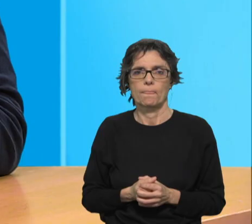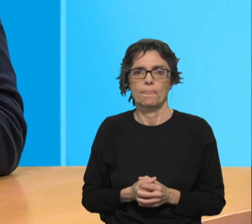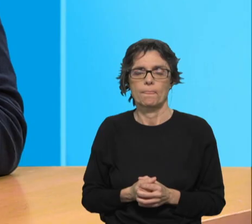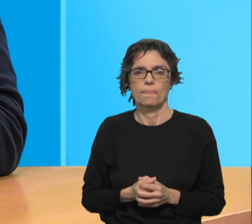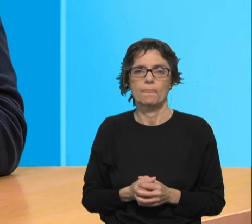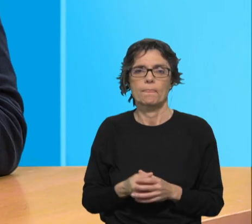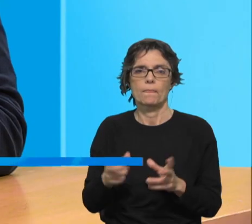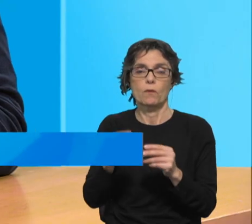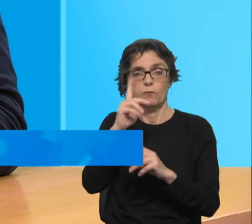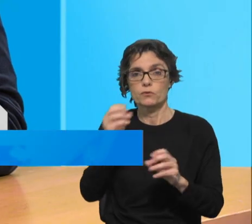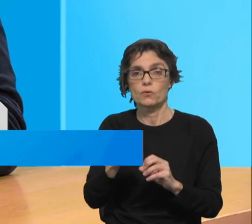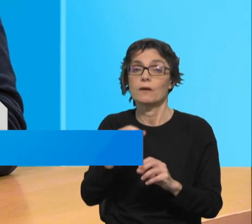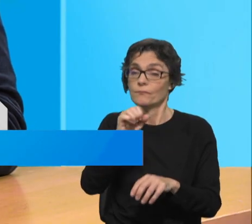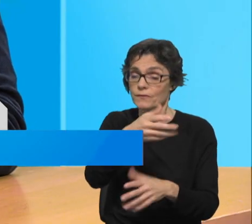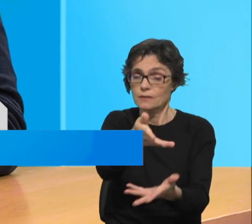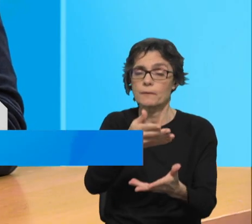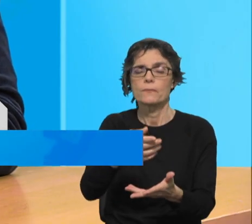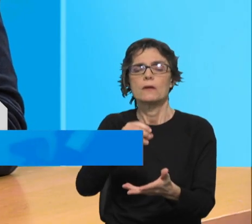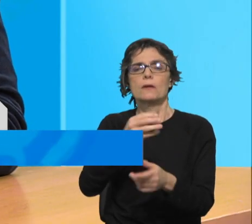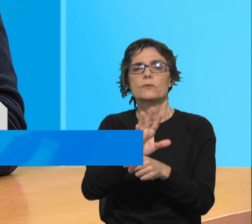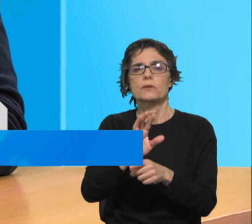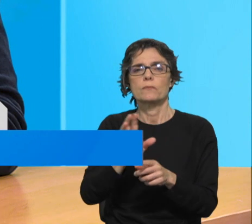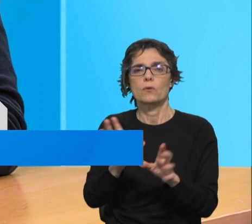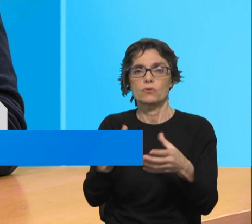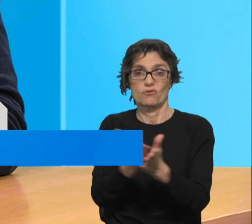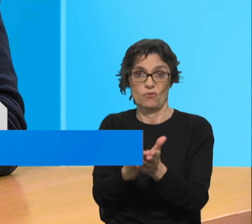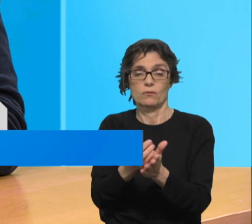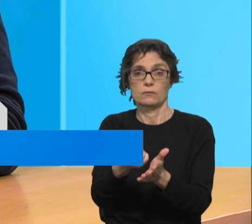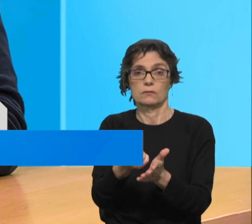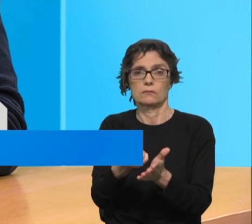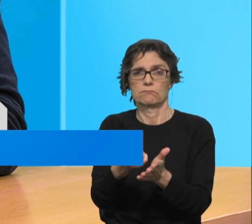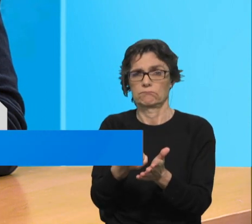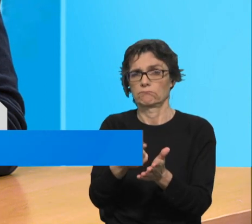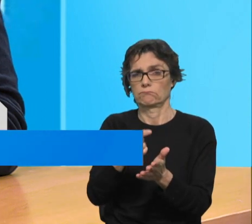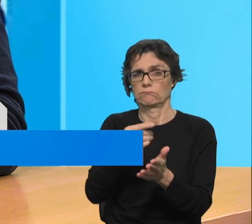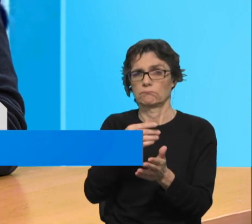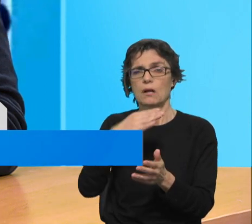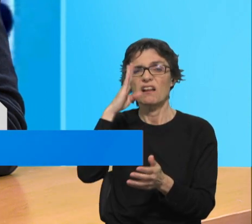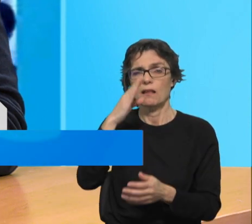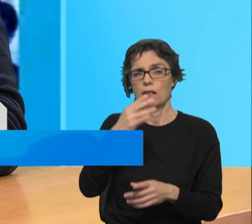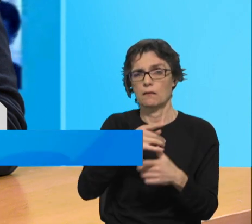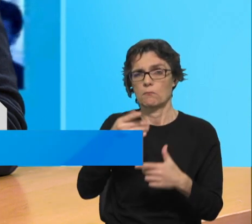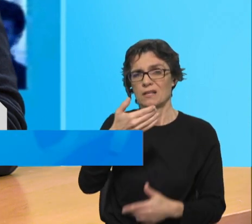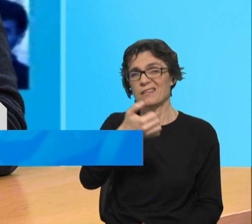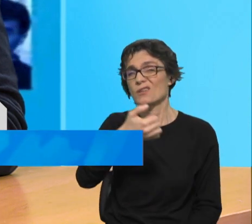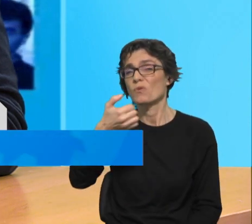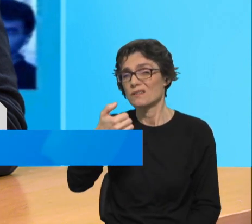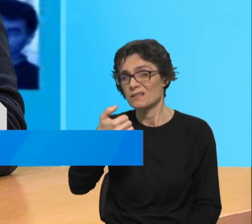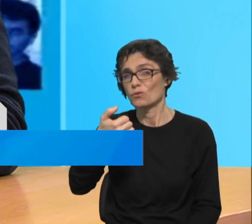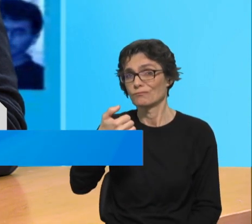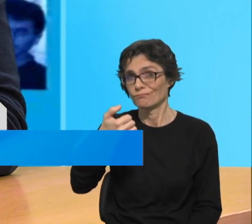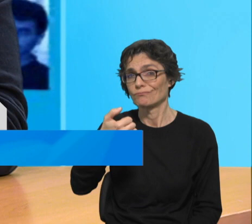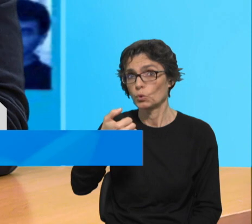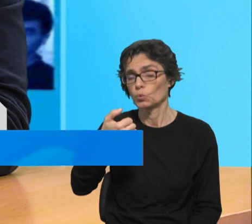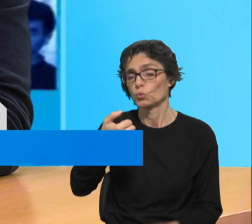o núcleo que mantém neste momento as escolas já anda aí pelos 55 anos, o que é